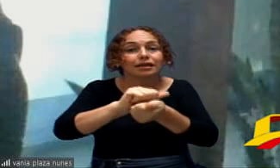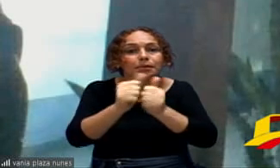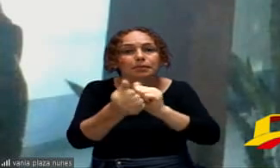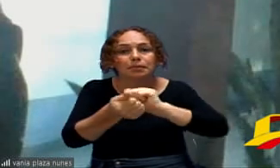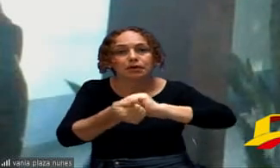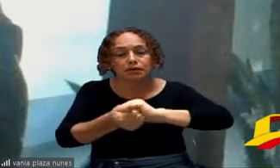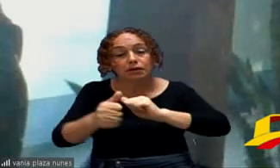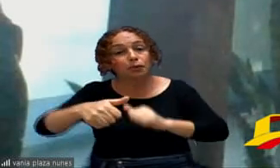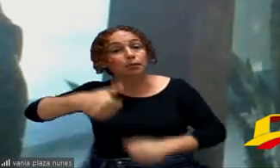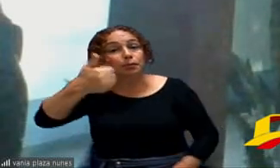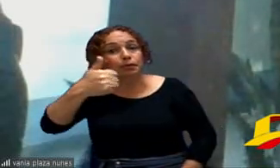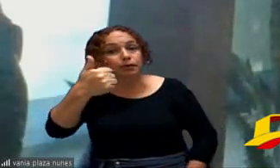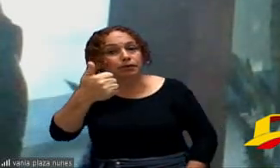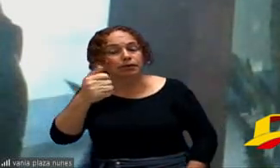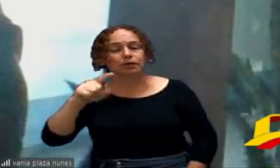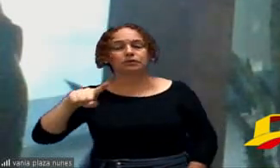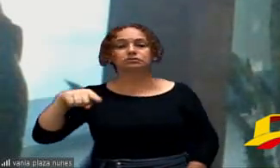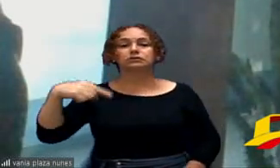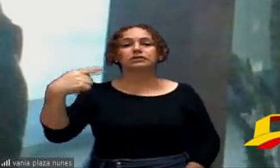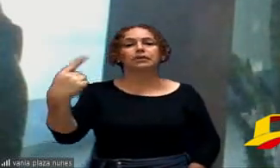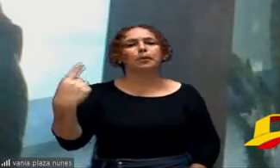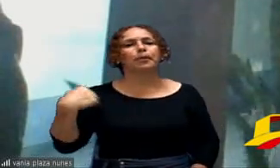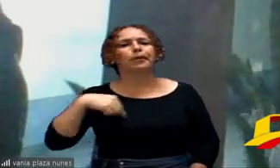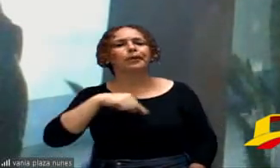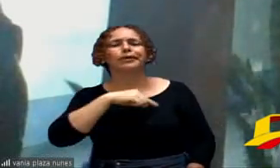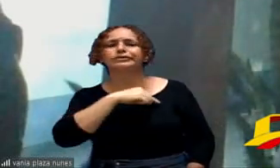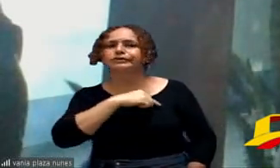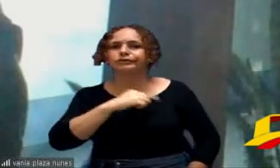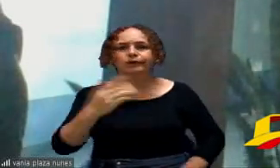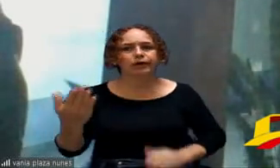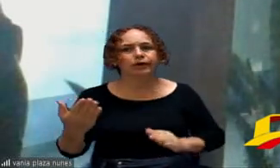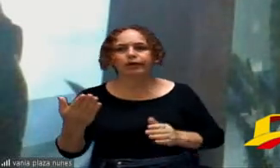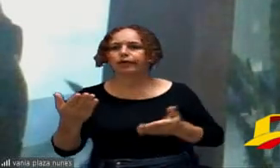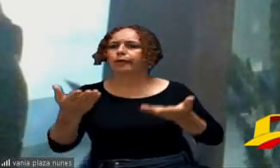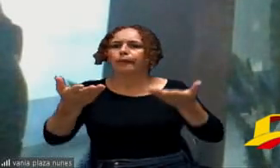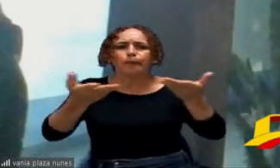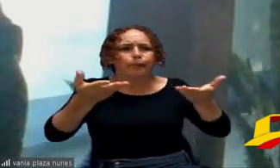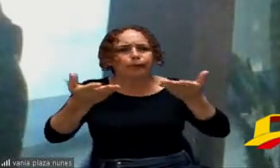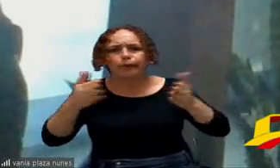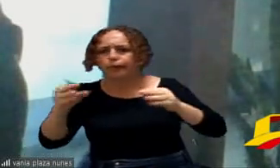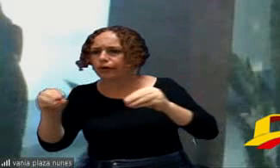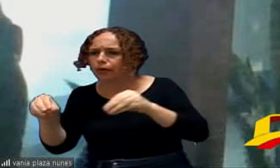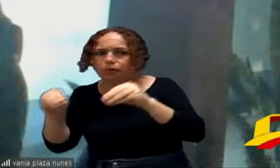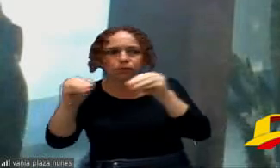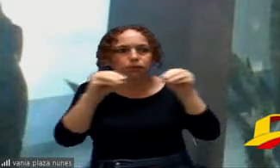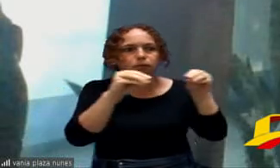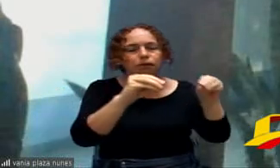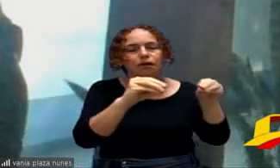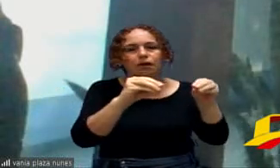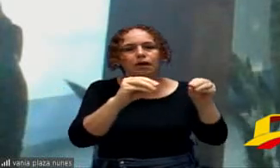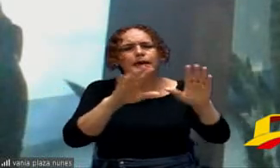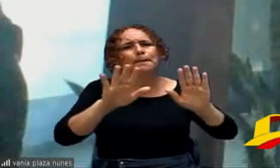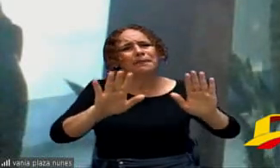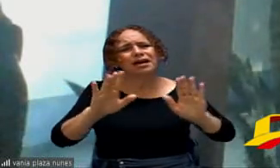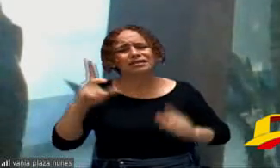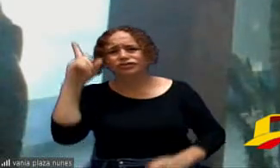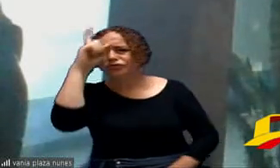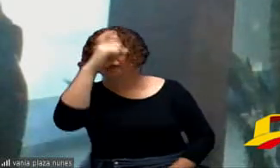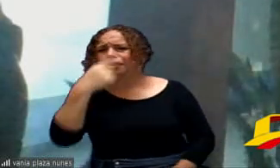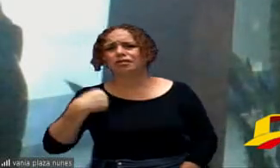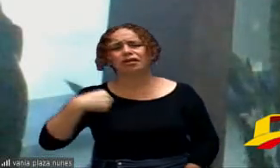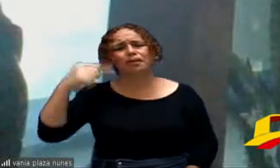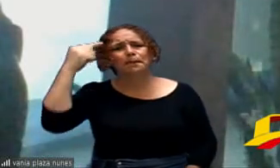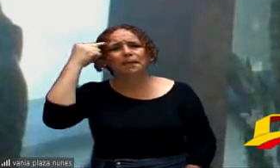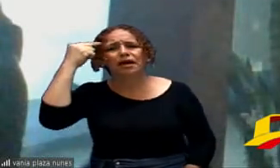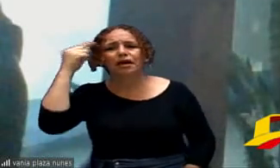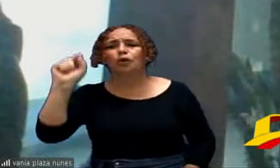Eu acho que é difícil a gente aceitar que a sociedade muda e o conhecimento científico cada vez mais nos